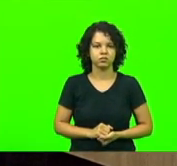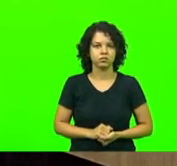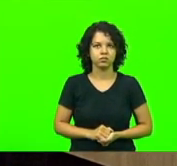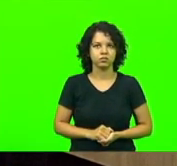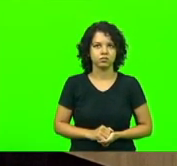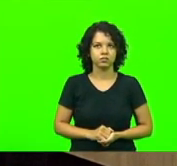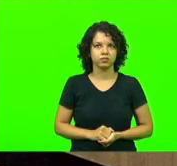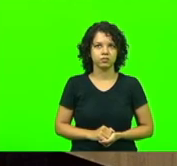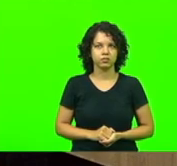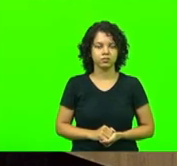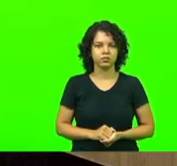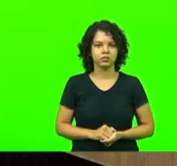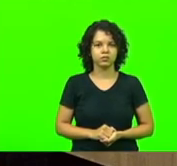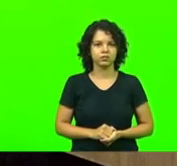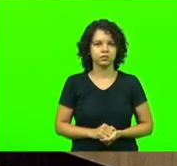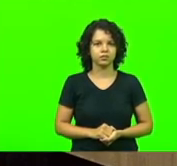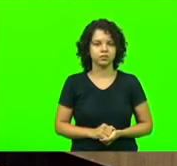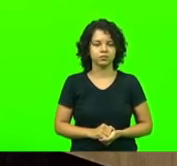Então,